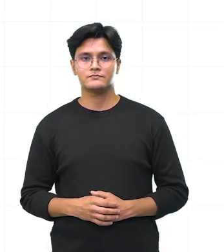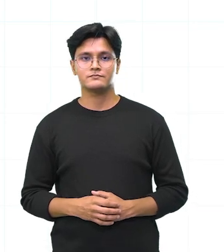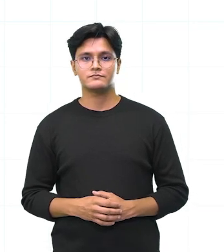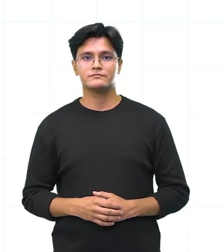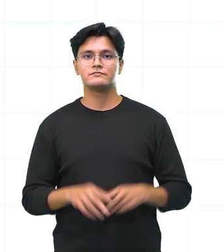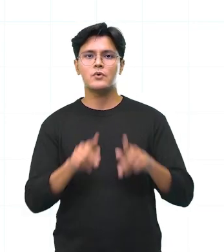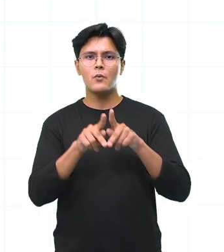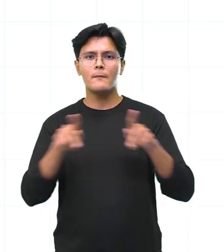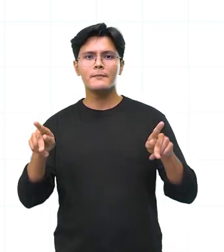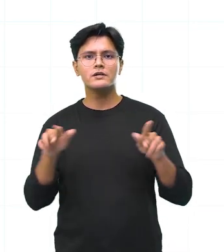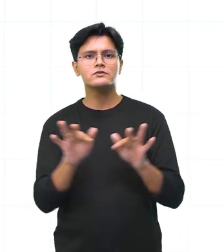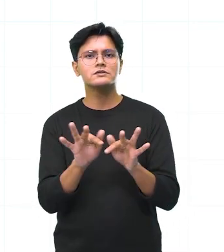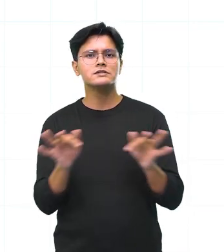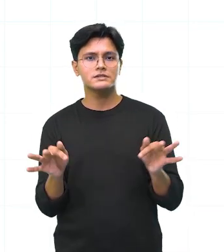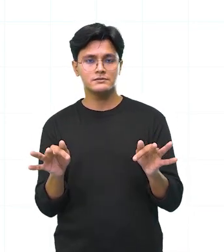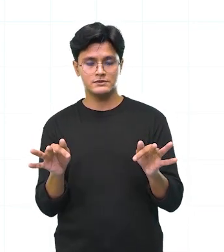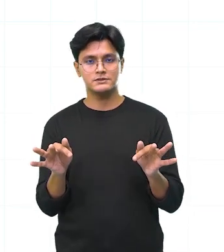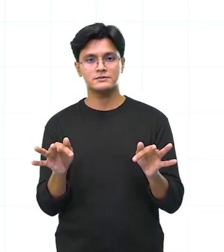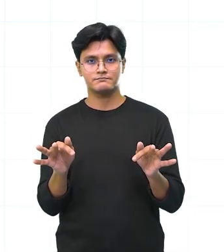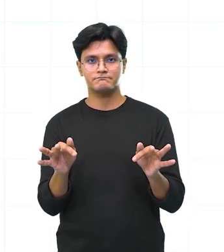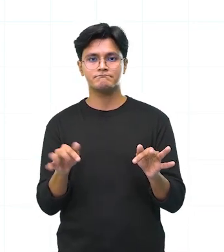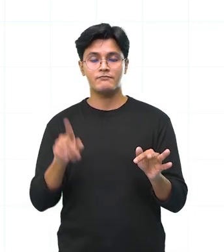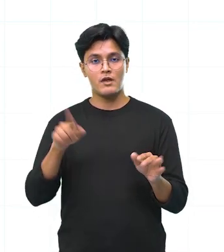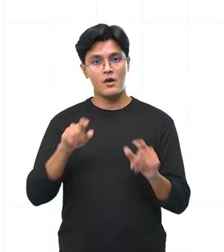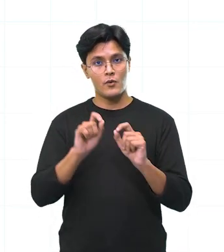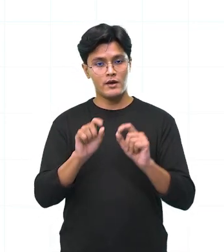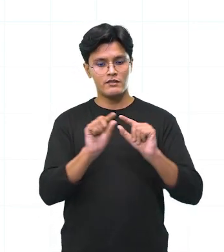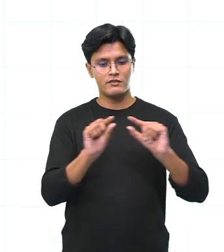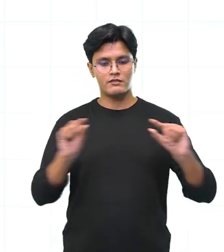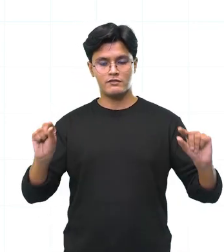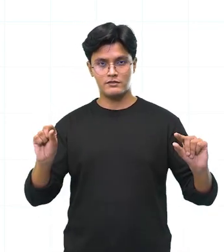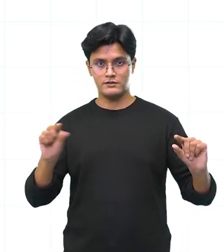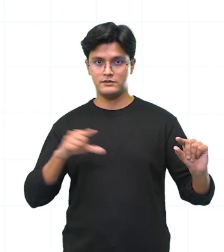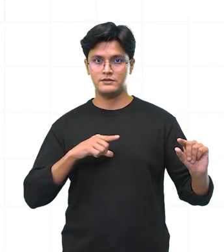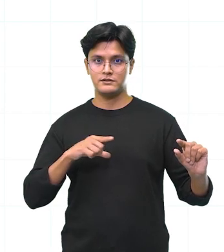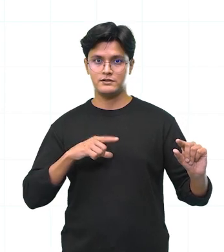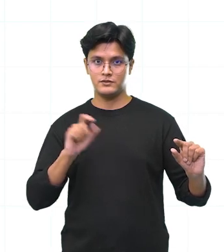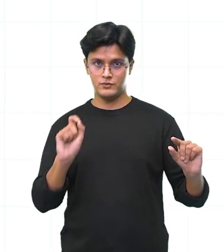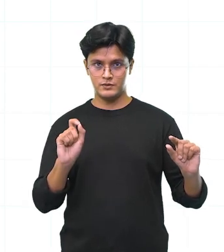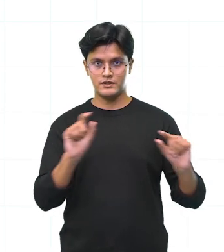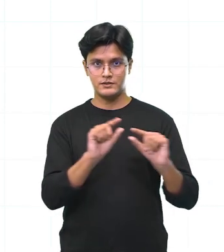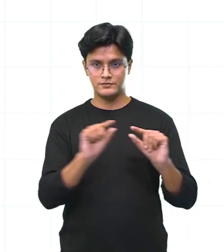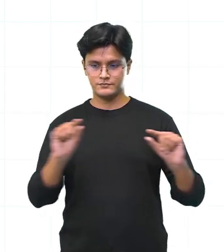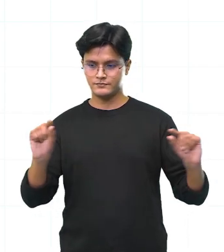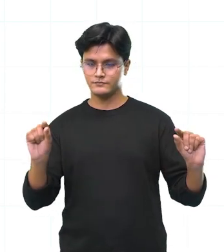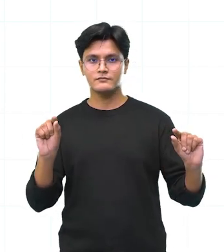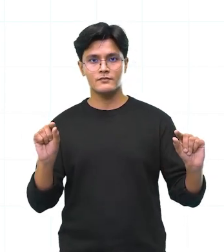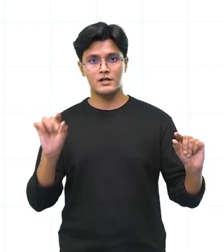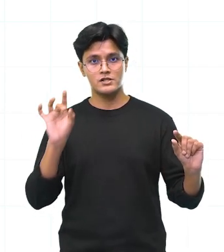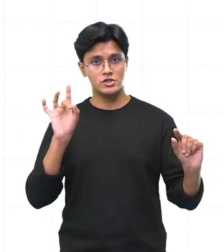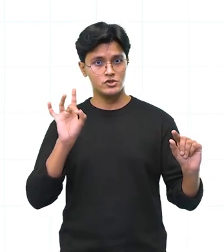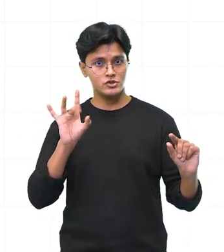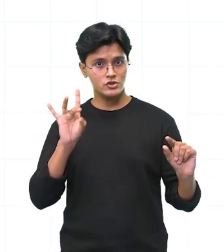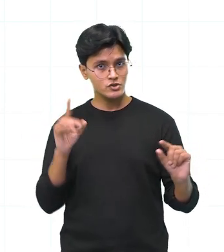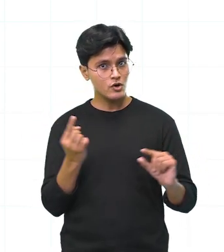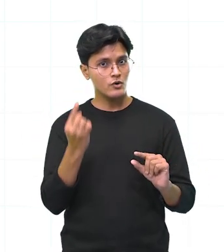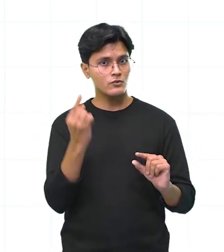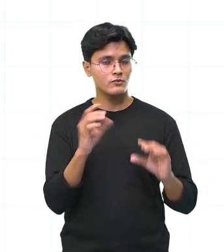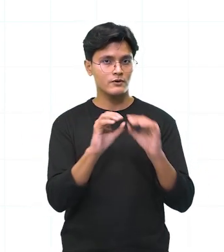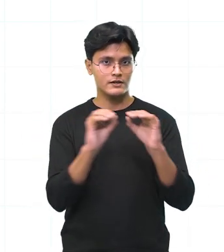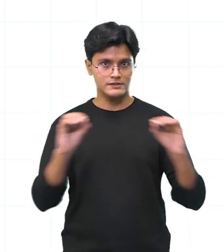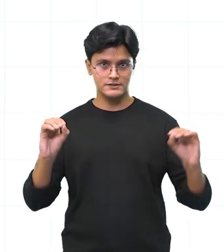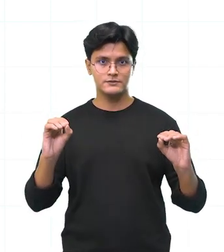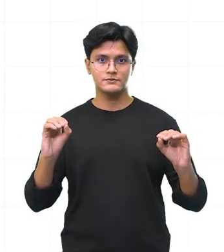O período simples, né? É uma sentença que comporta somente uma